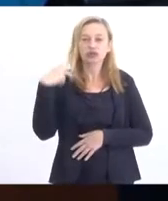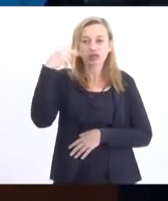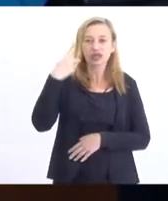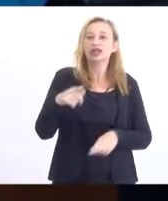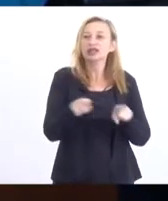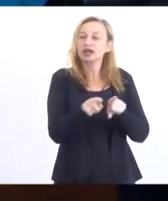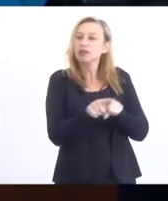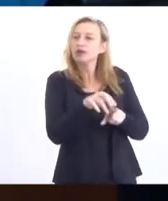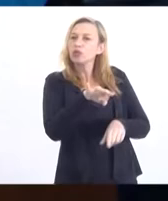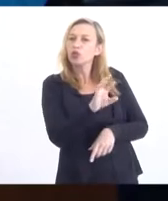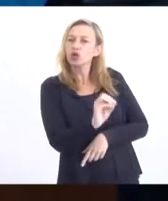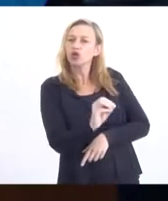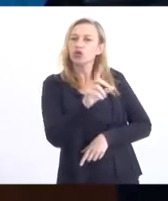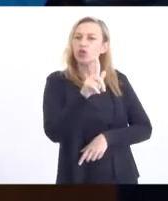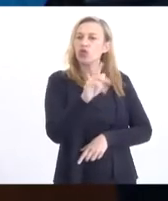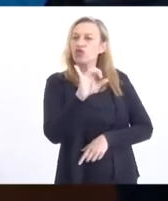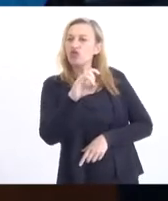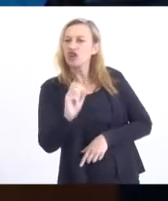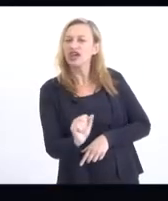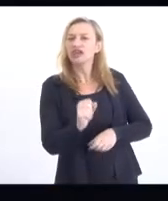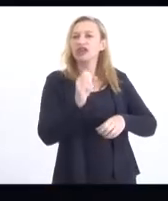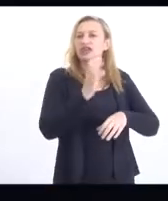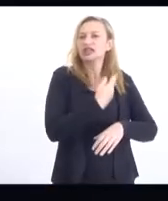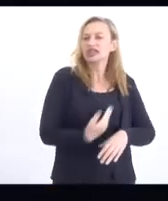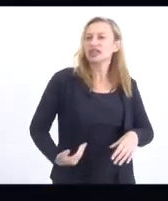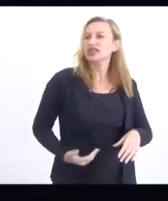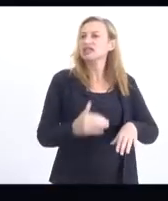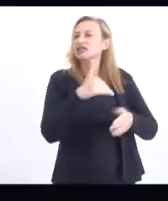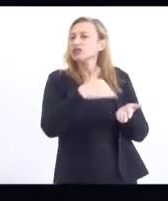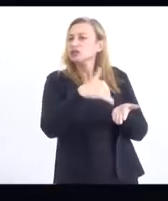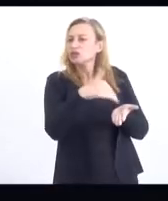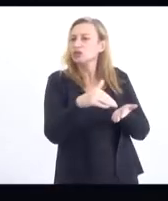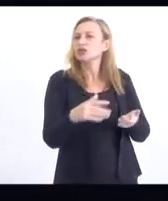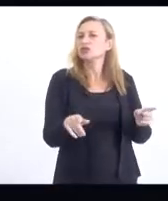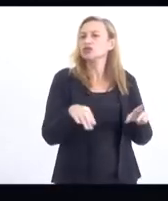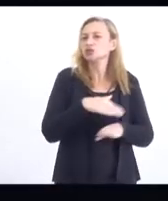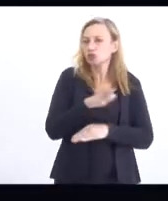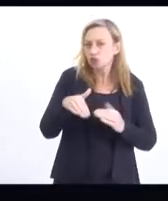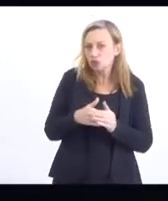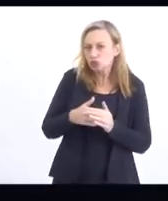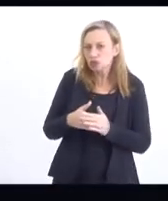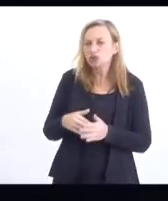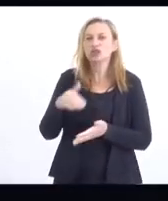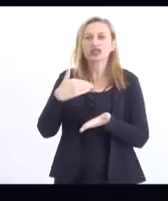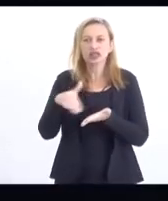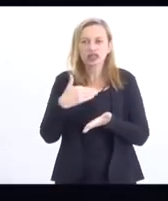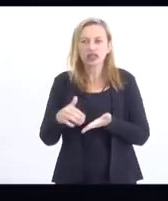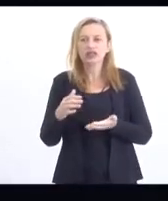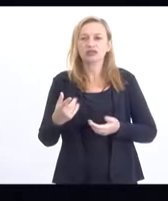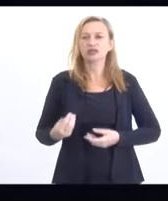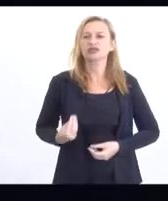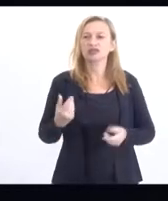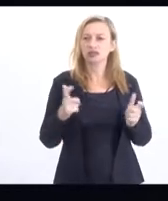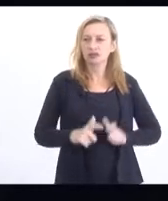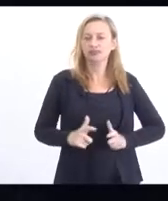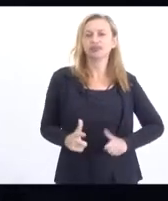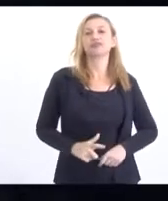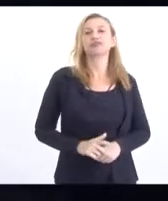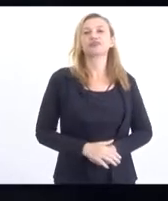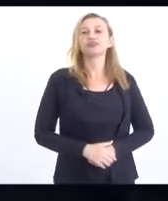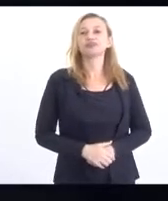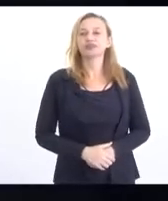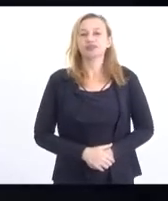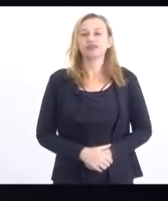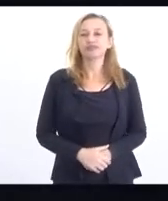cumprimentar o Murilo Gouveia, nosso secretário de governo, cumprimentando o Murilo, cumprimento todos os secretários aqui. Nós estudamos um pouco